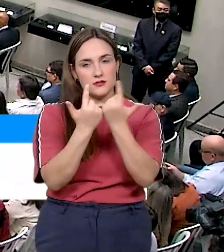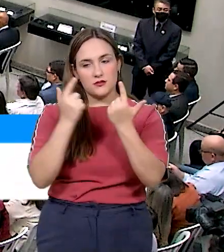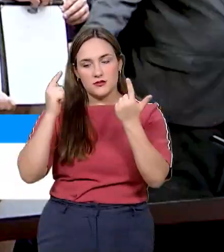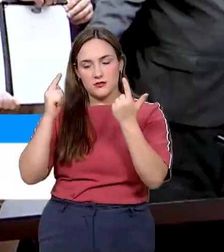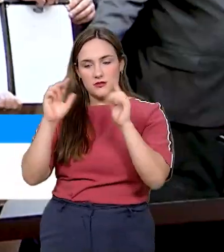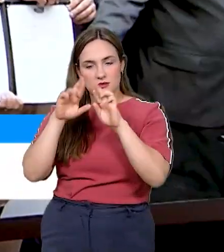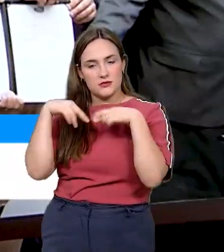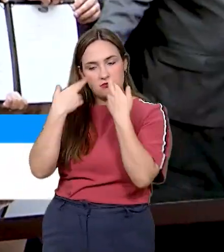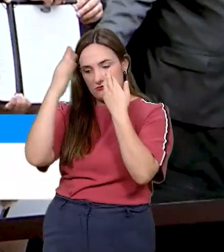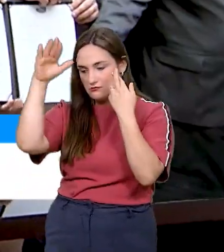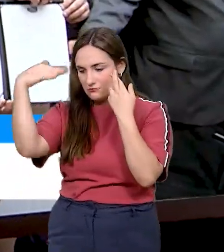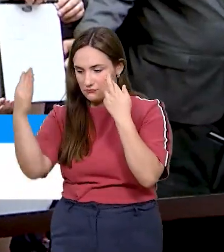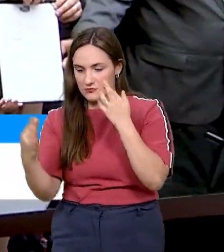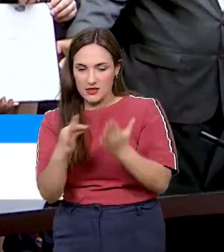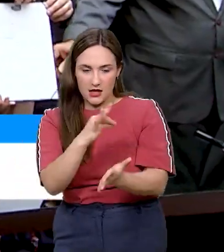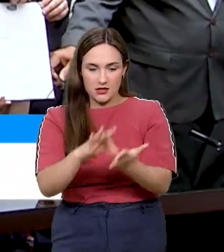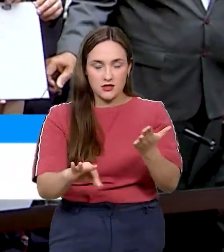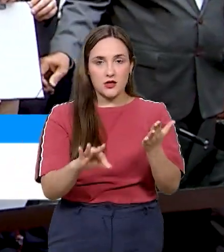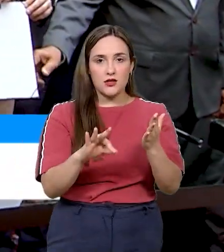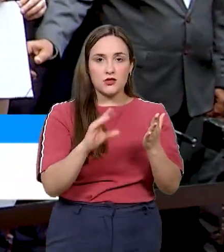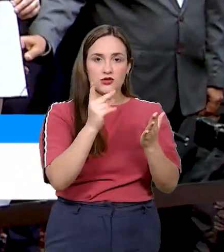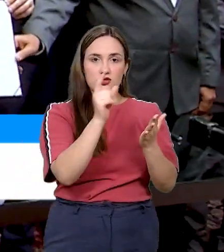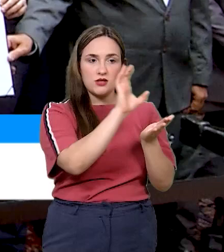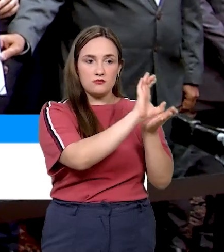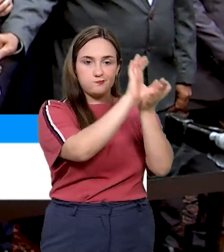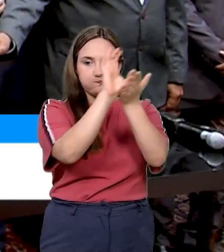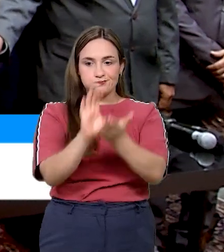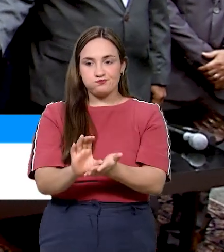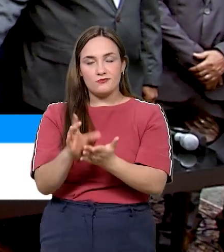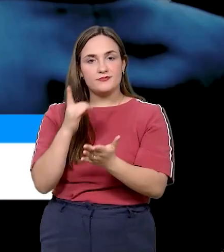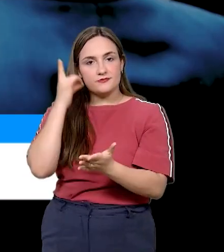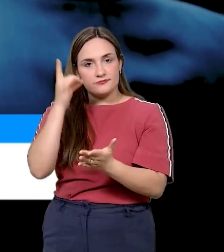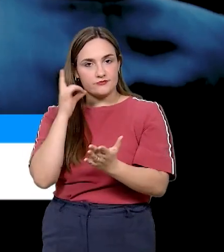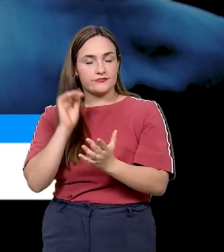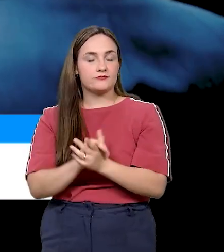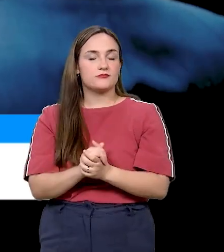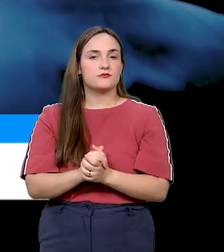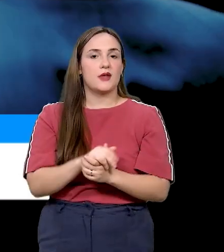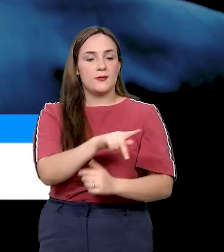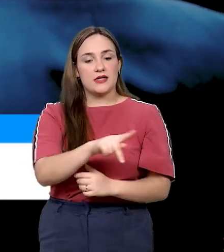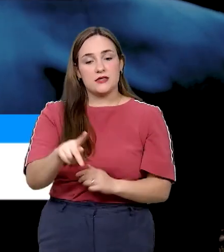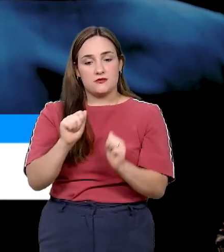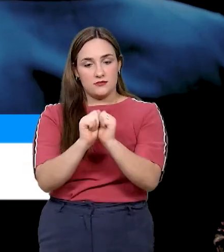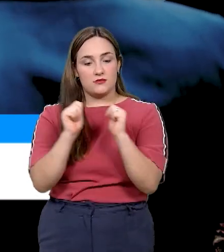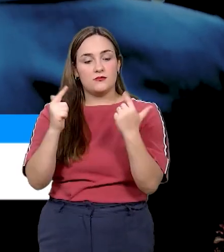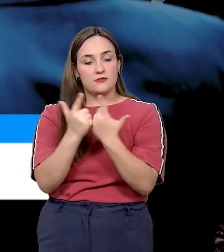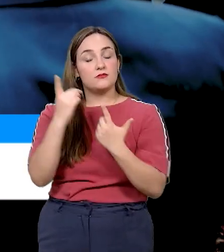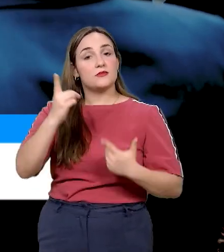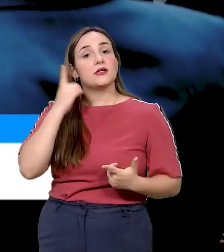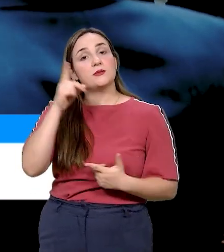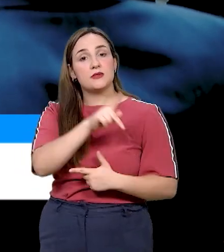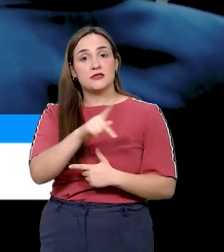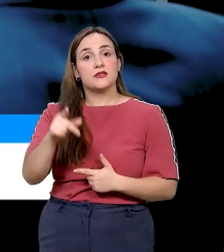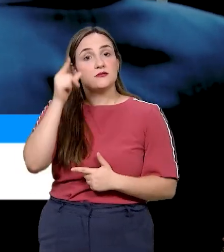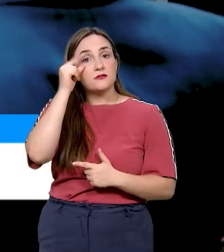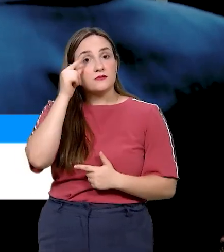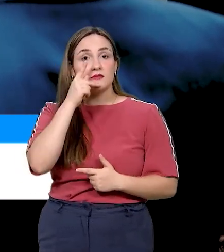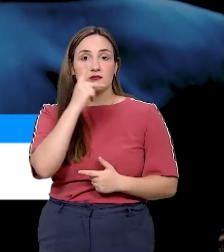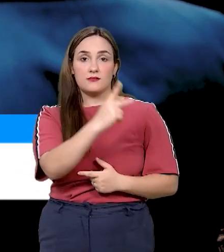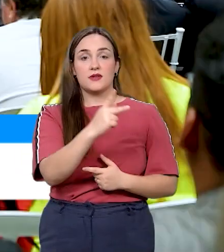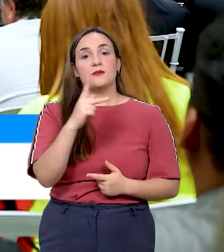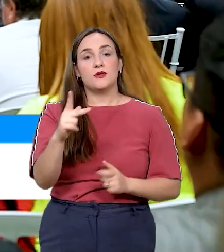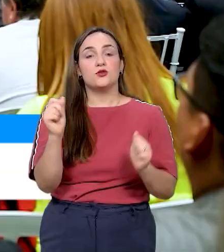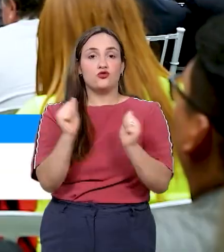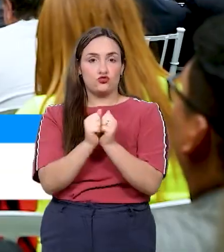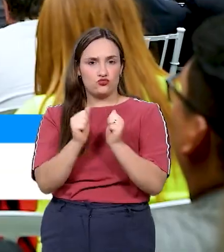de Leis a cerimônia de assinatura das emendas parlamentares. O presidente da Lemes, deputado Gerson Claro, do